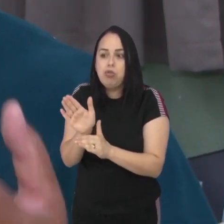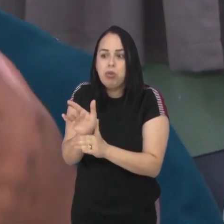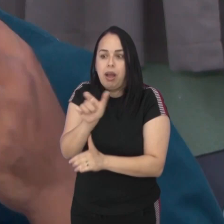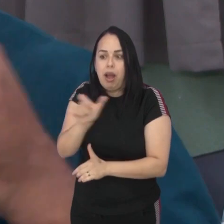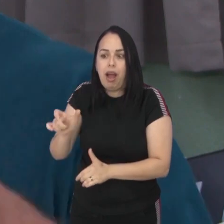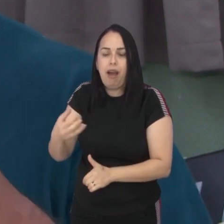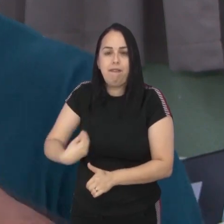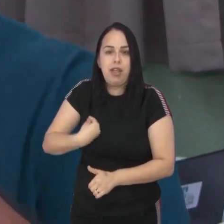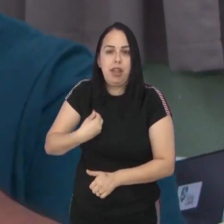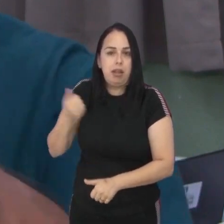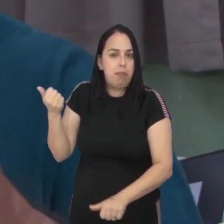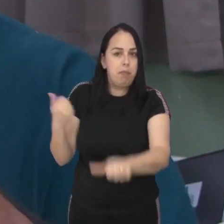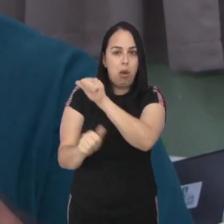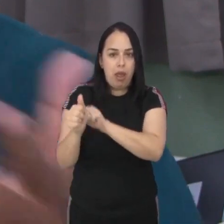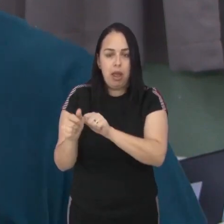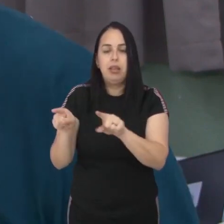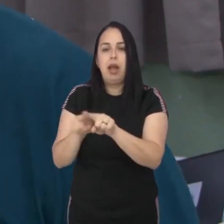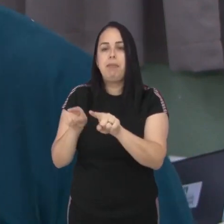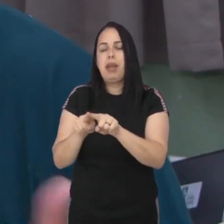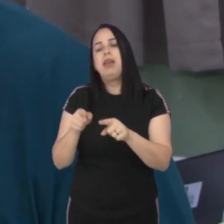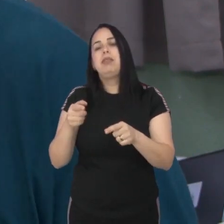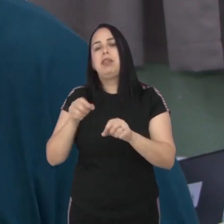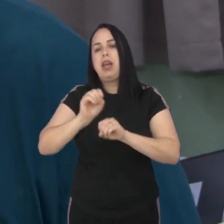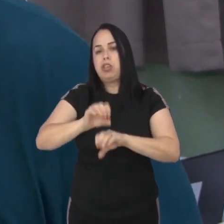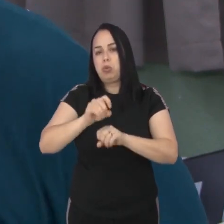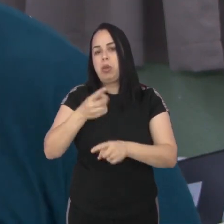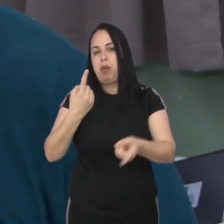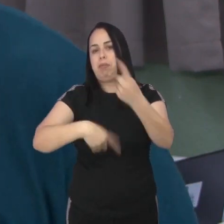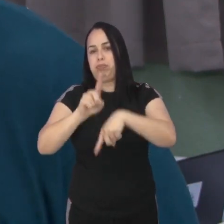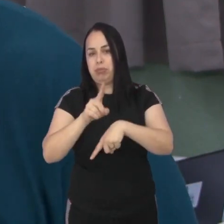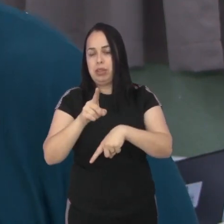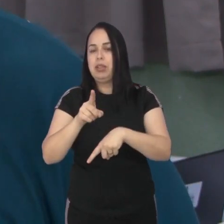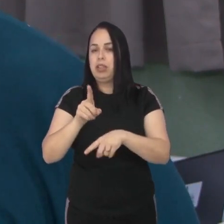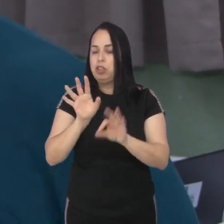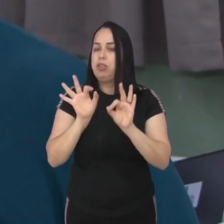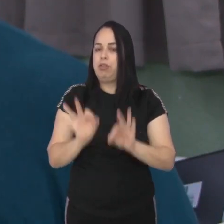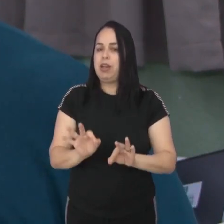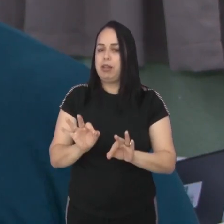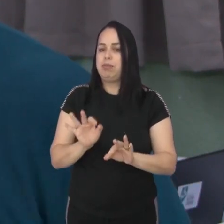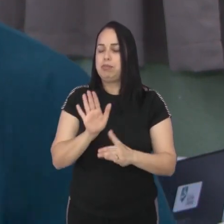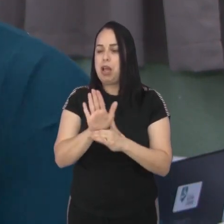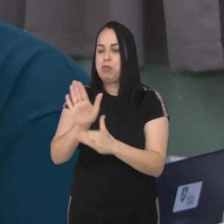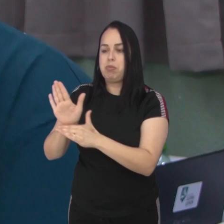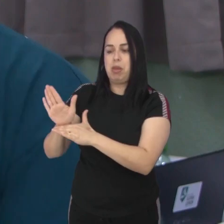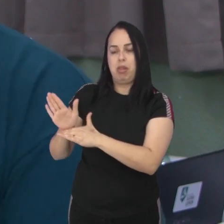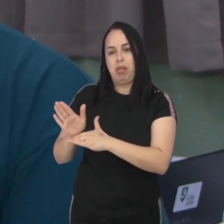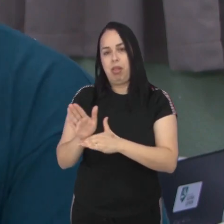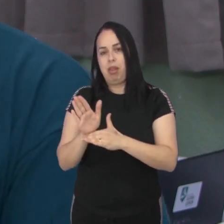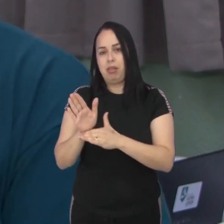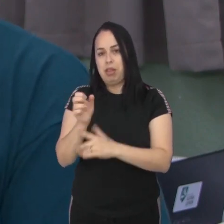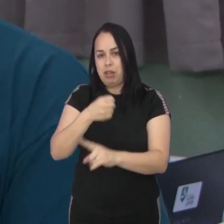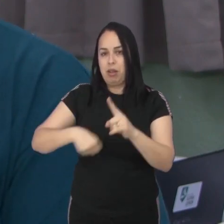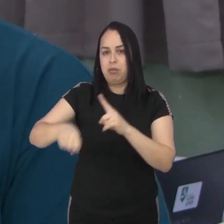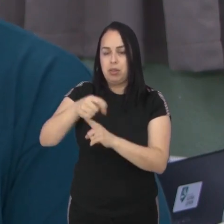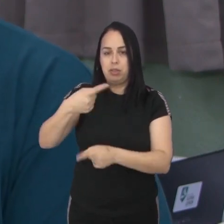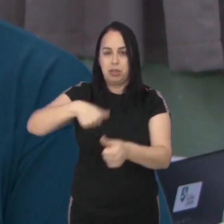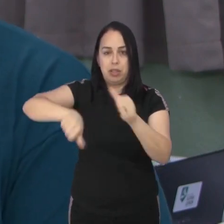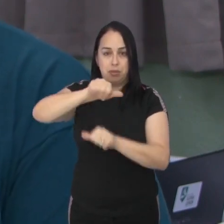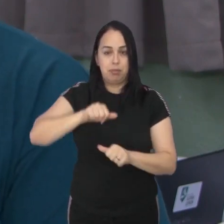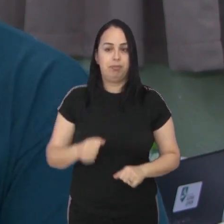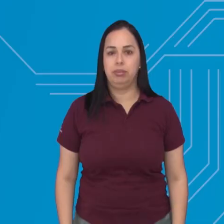não só a realidade local, como a realidade nacional. A educação é o que realmente, efetivamente transforma